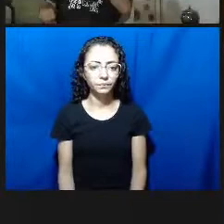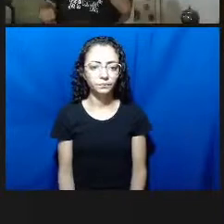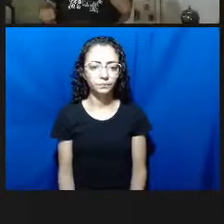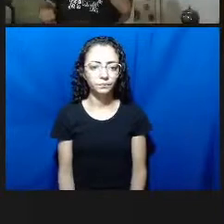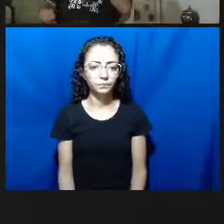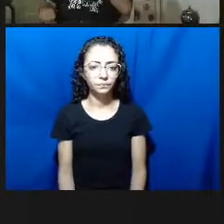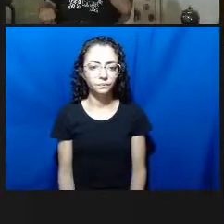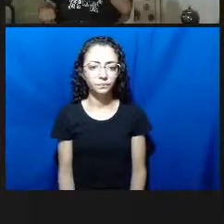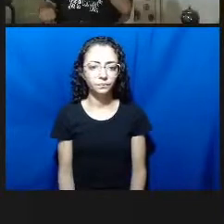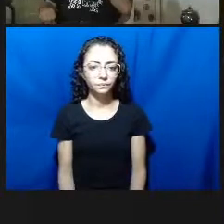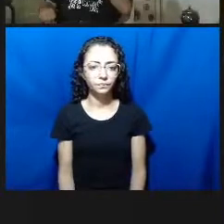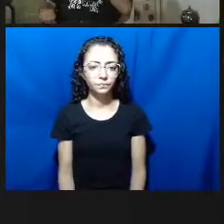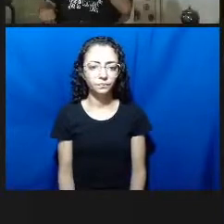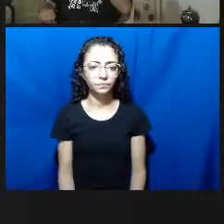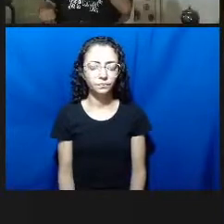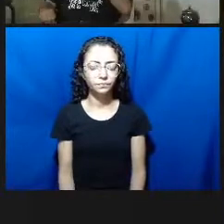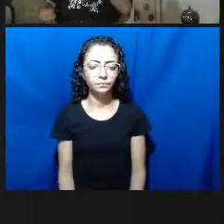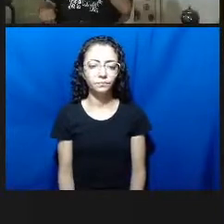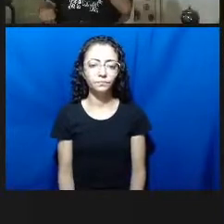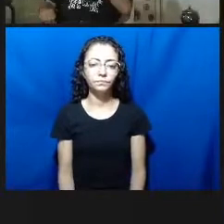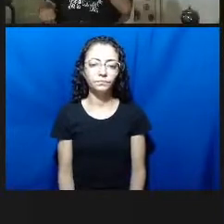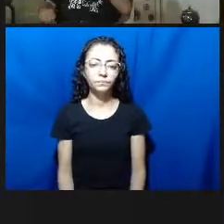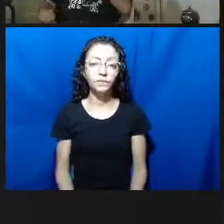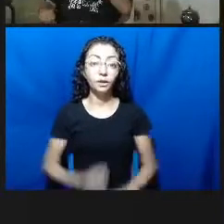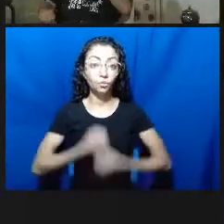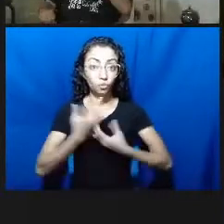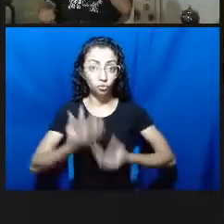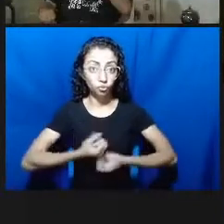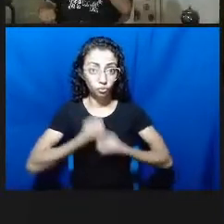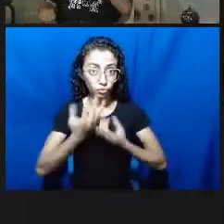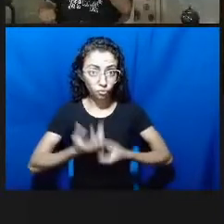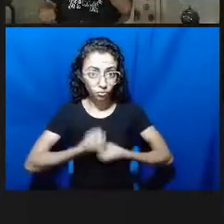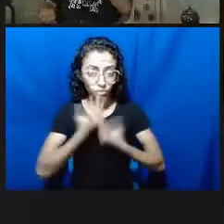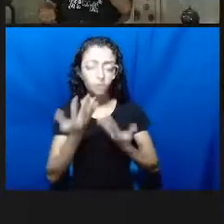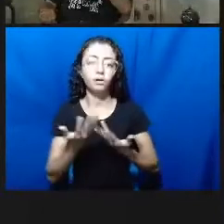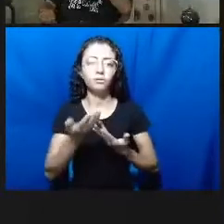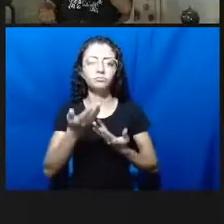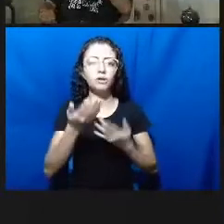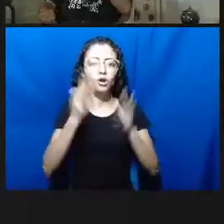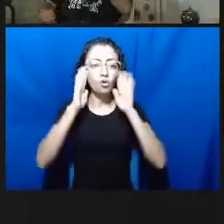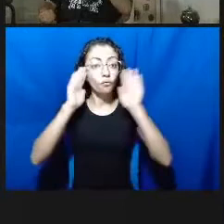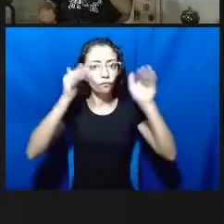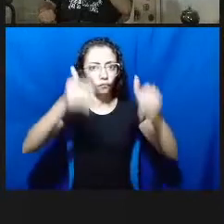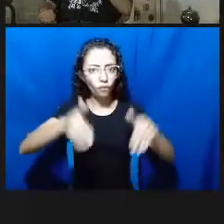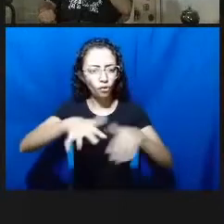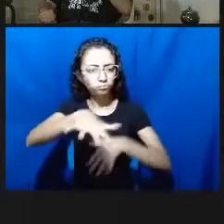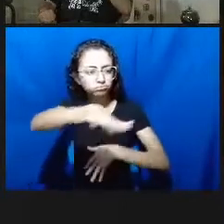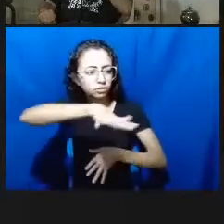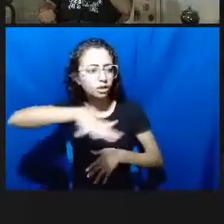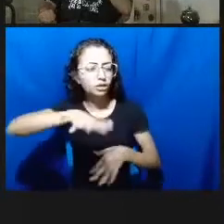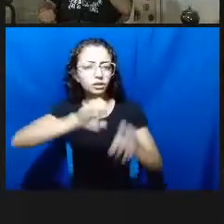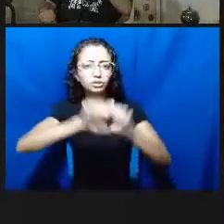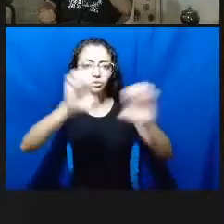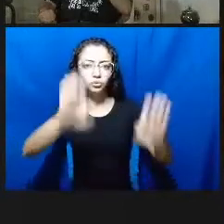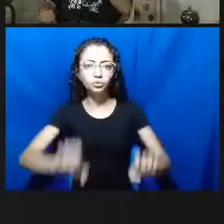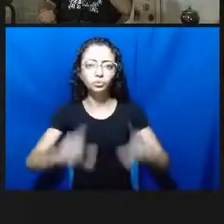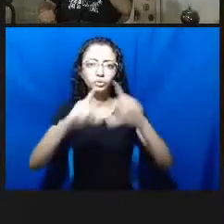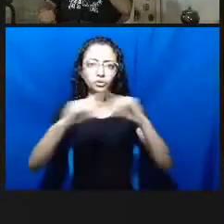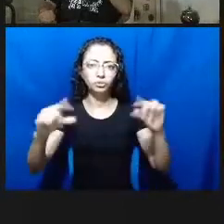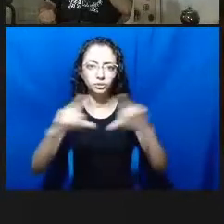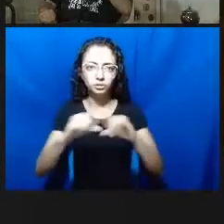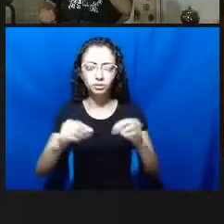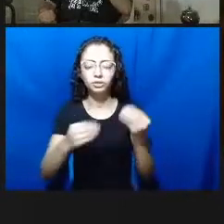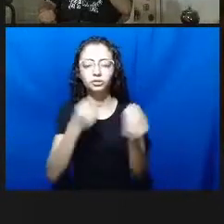Fazer uma construir uma poética em cima do urbanismo de Brasília e unir com uma imagem panorâmica do